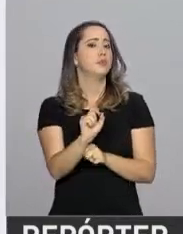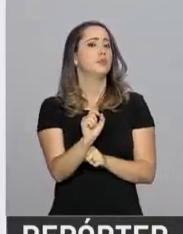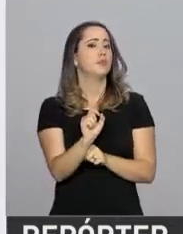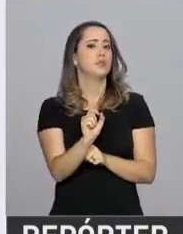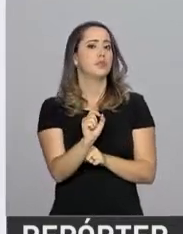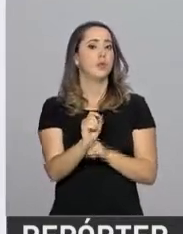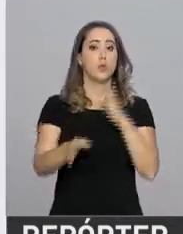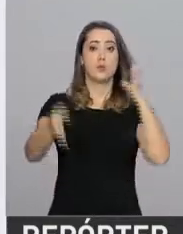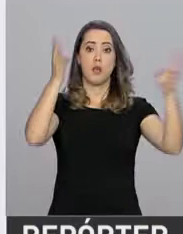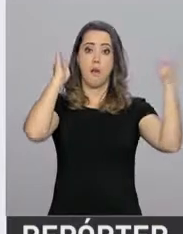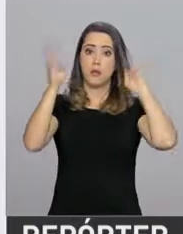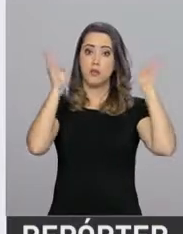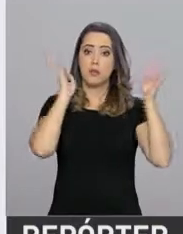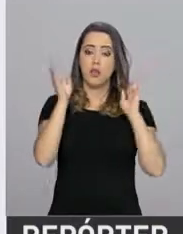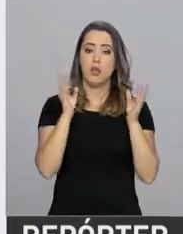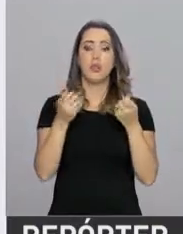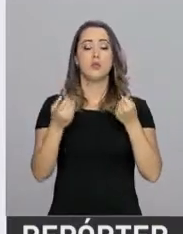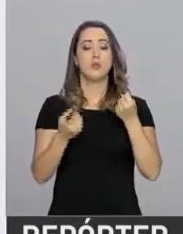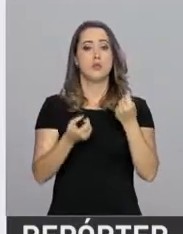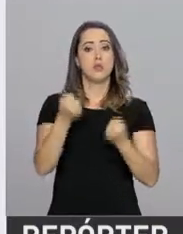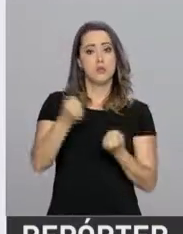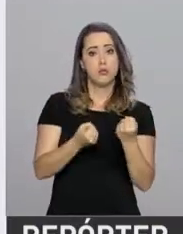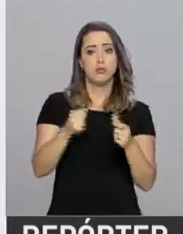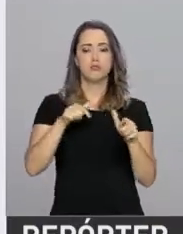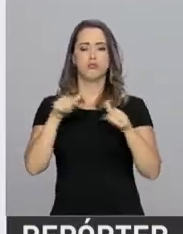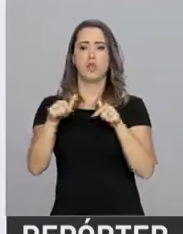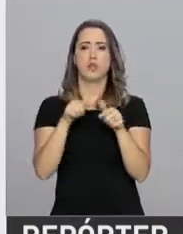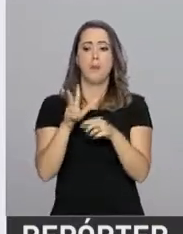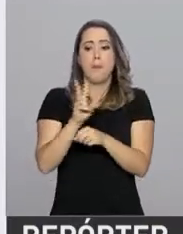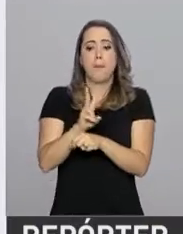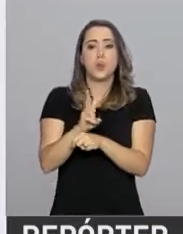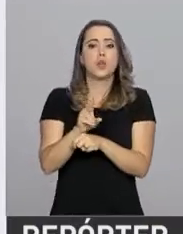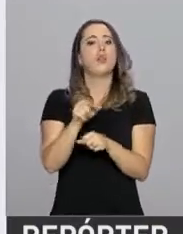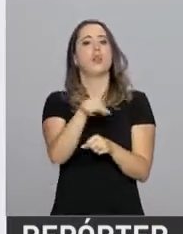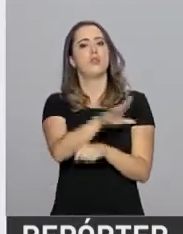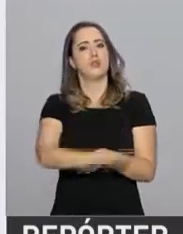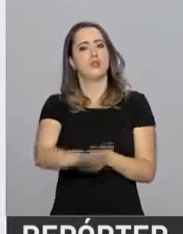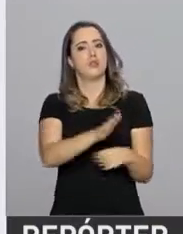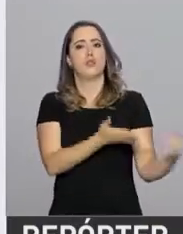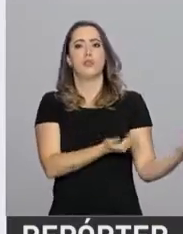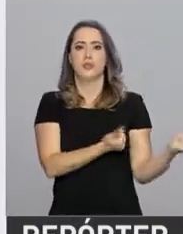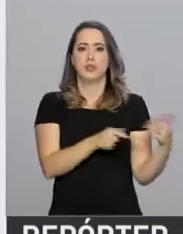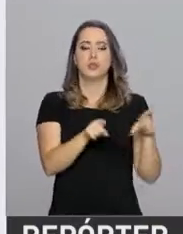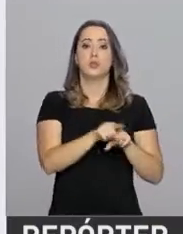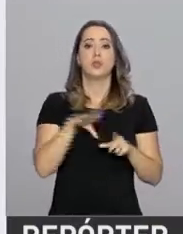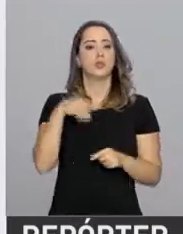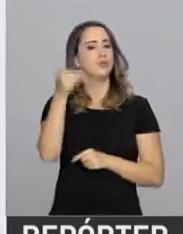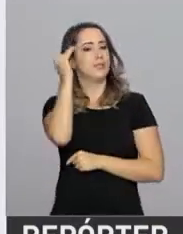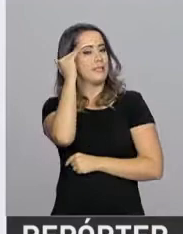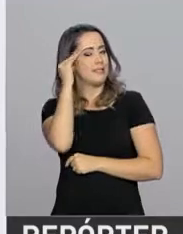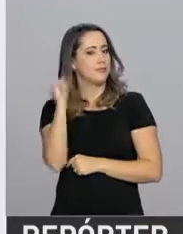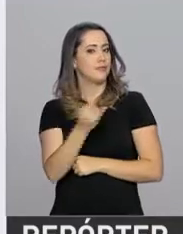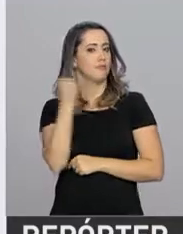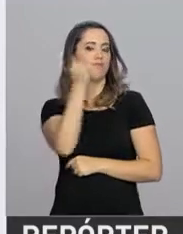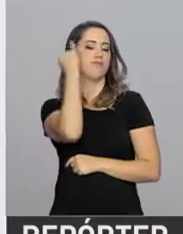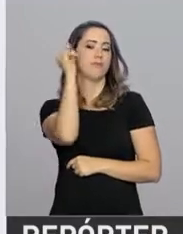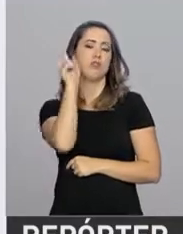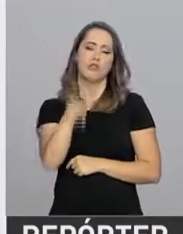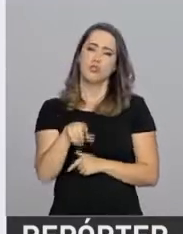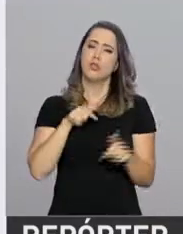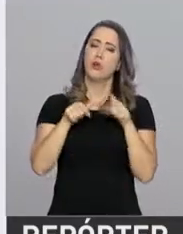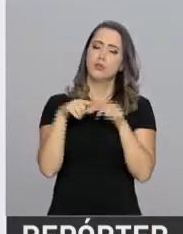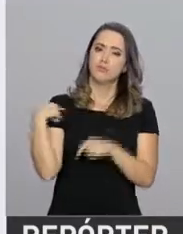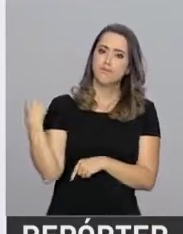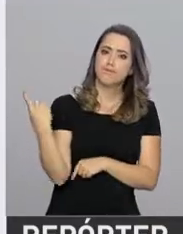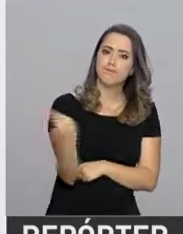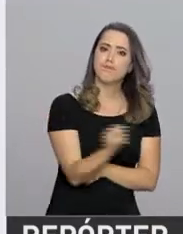os caminhoneiros que estão nas estradas se tornem agentes de proteção, mas que todos tenham consciência da importância de que é um trabalho de